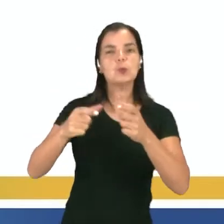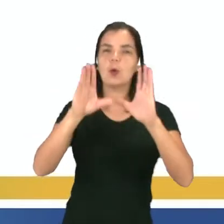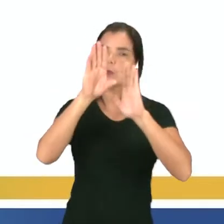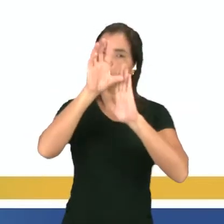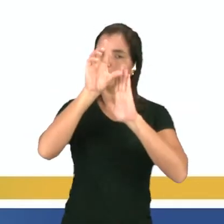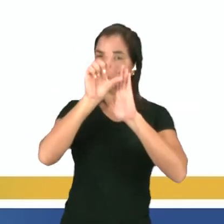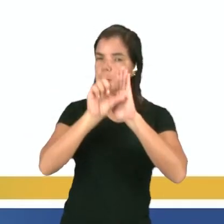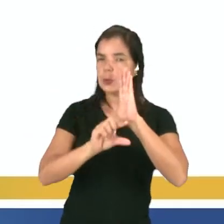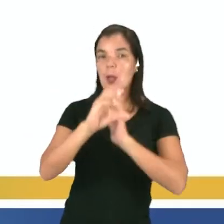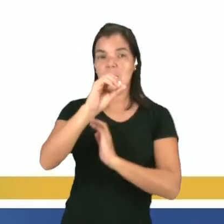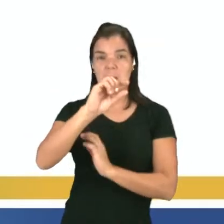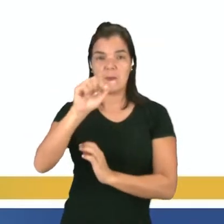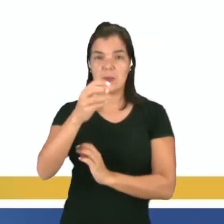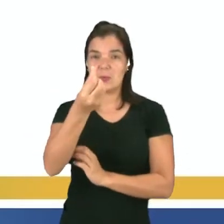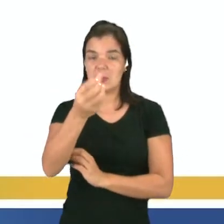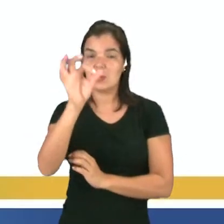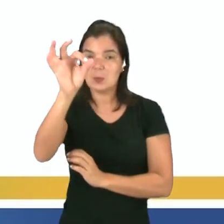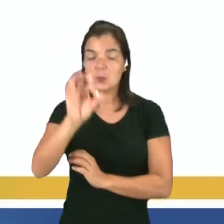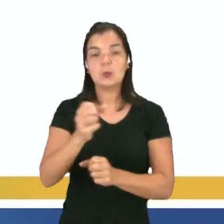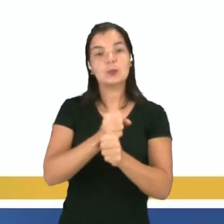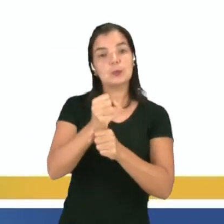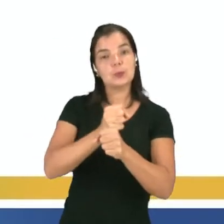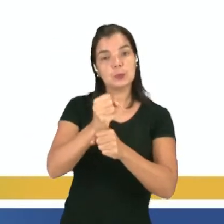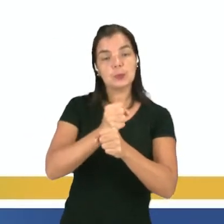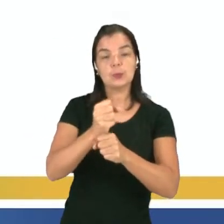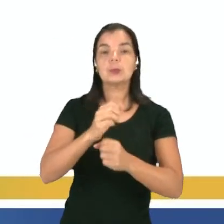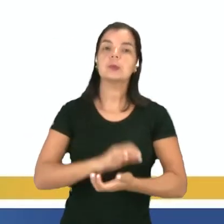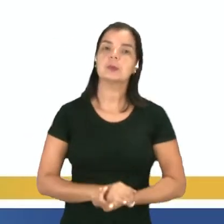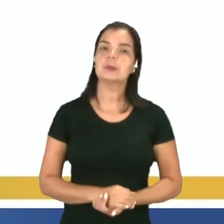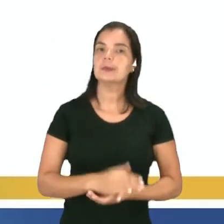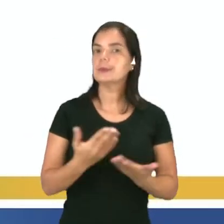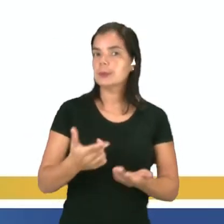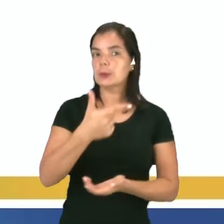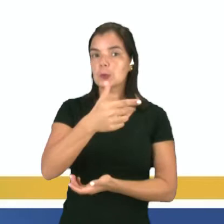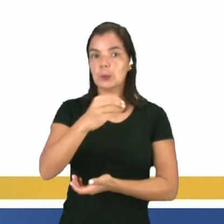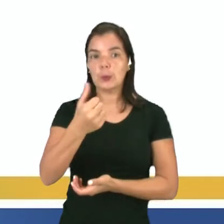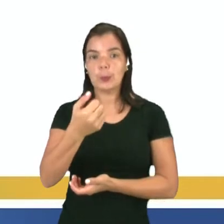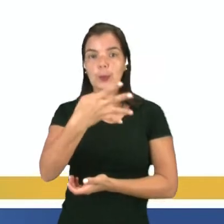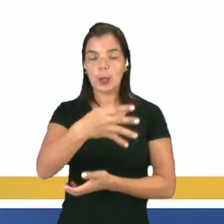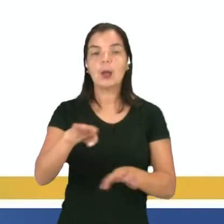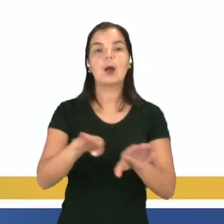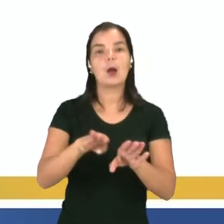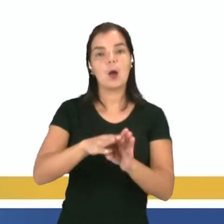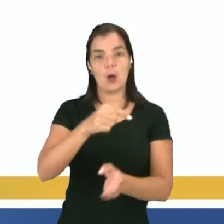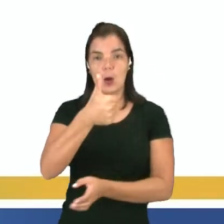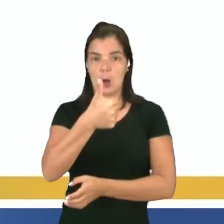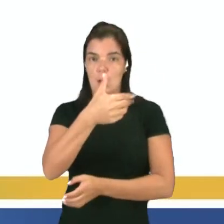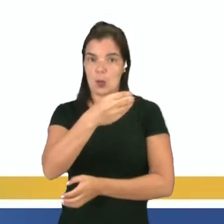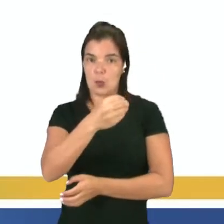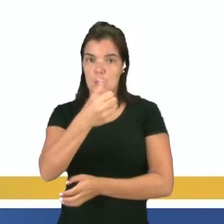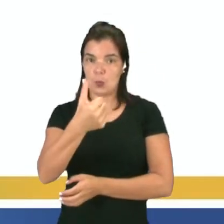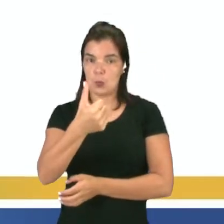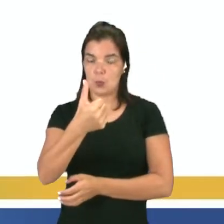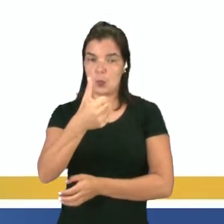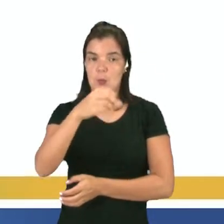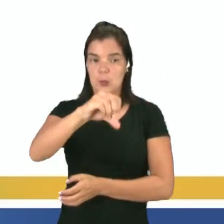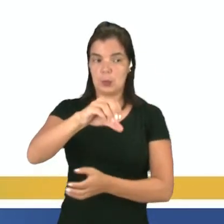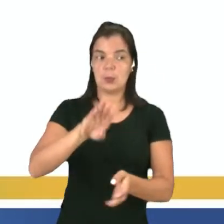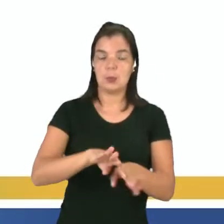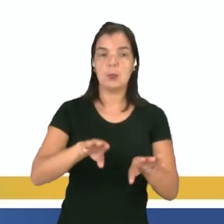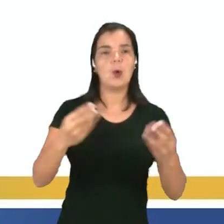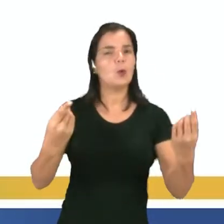diminuiu 0,6% ao ano, em média, entre 2014 a 2019, o que